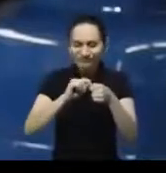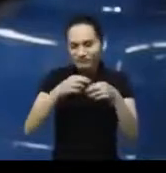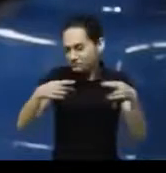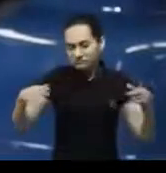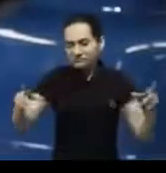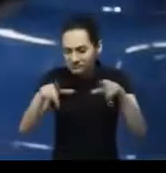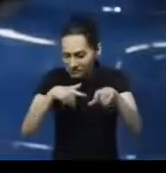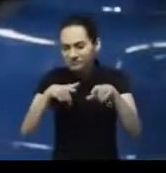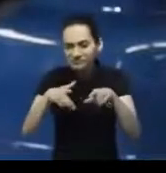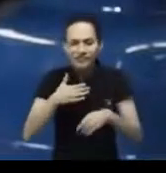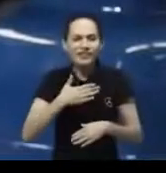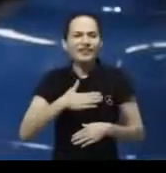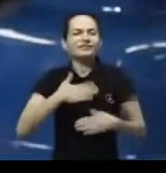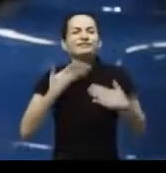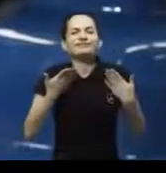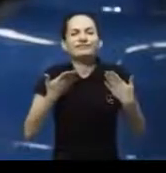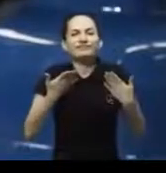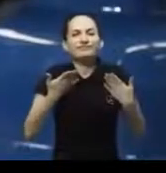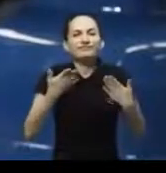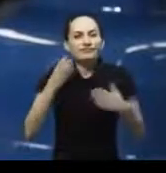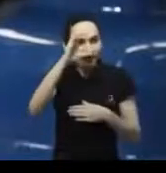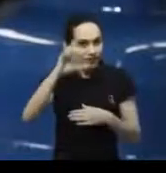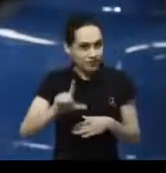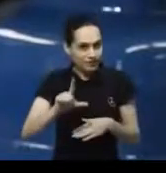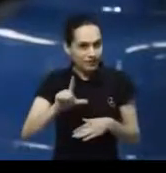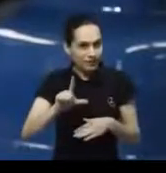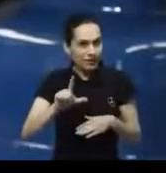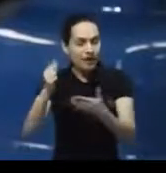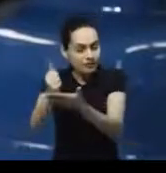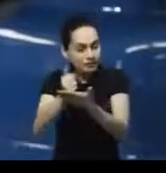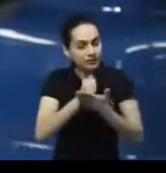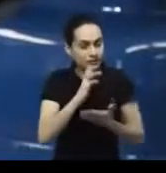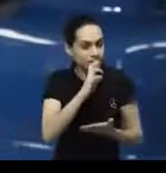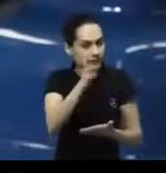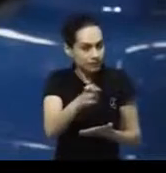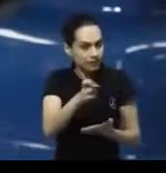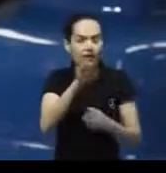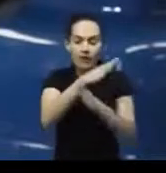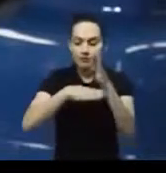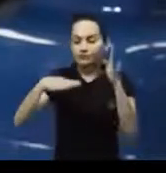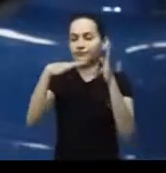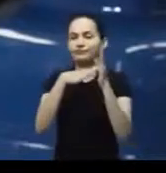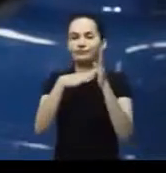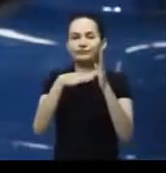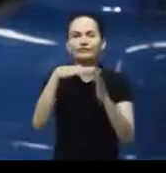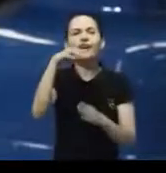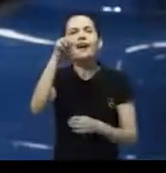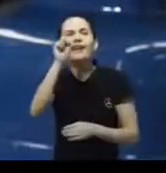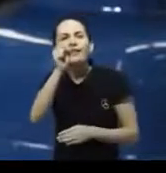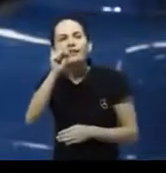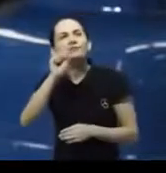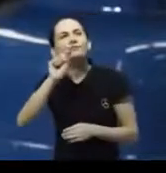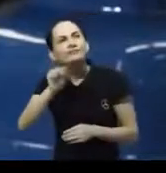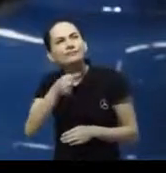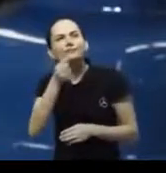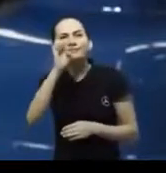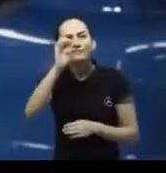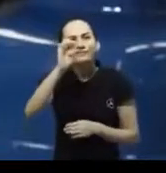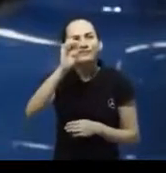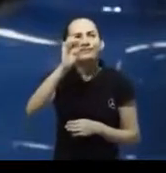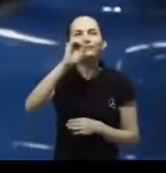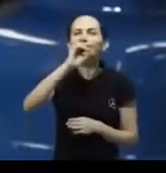satisfazer os nossos clientes em prover soluções a todos eles 8.500 colegas